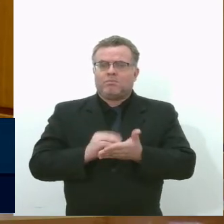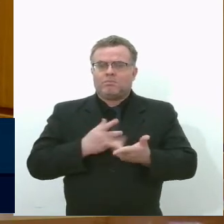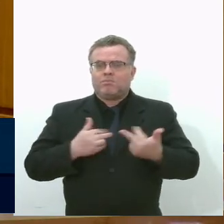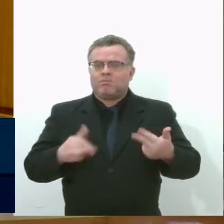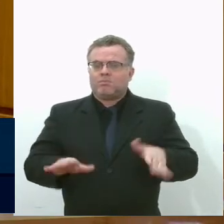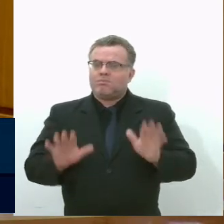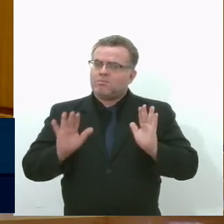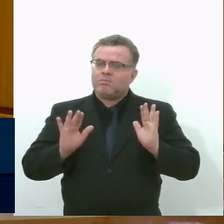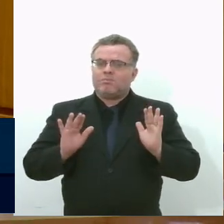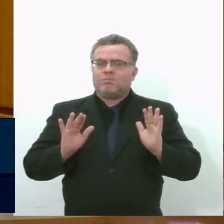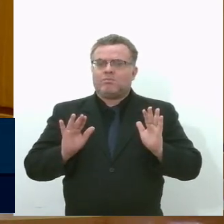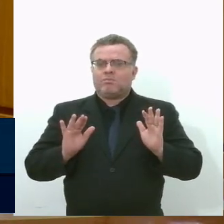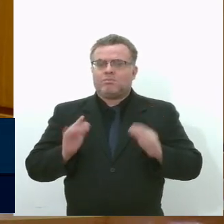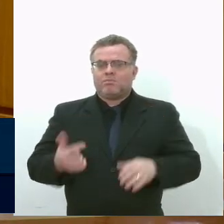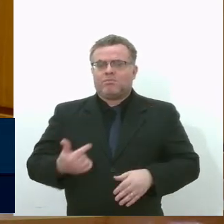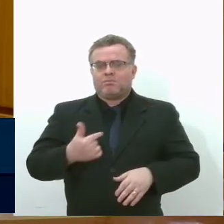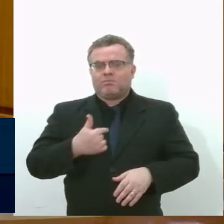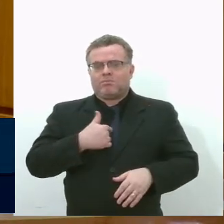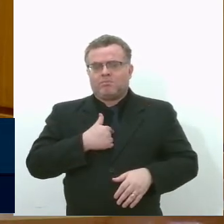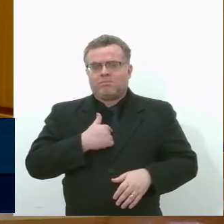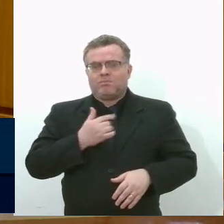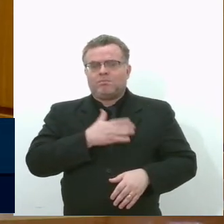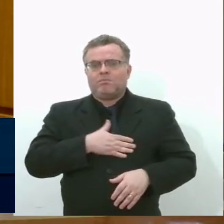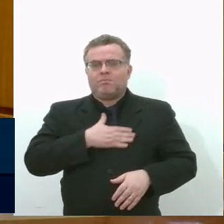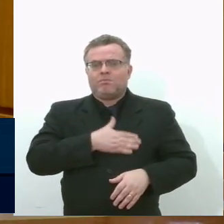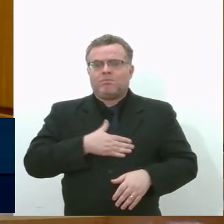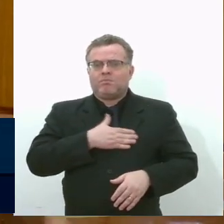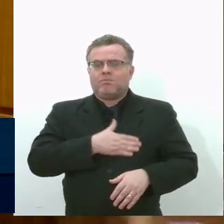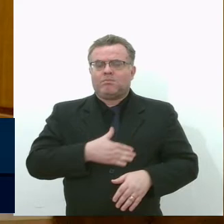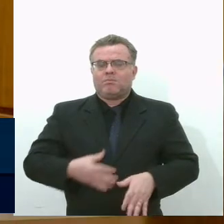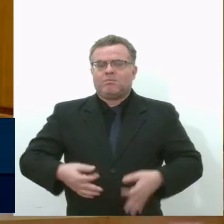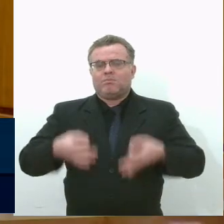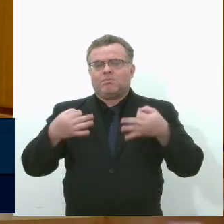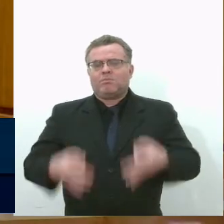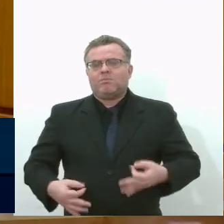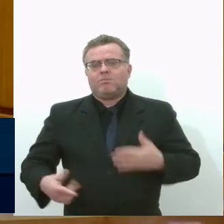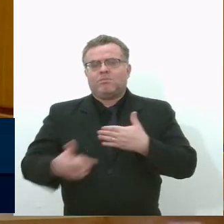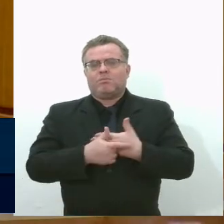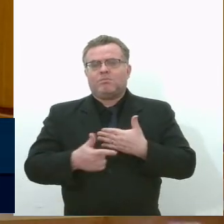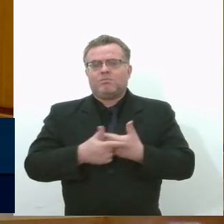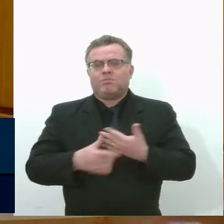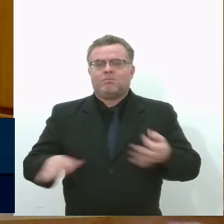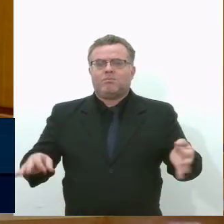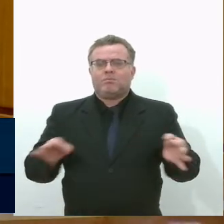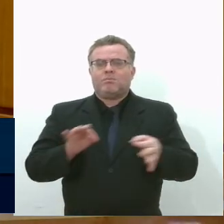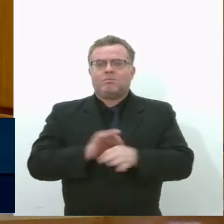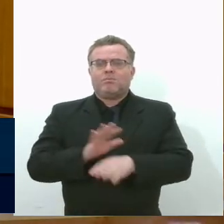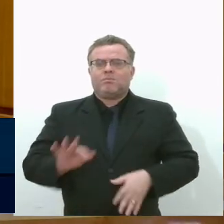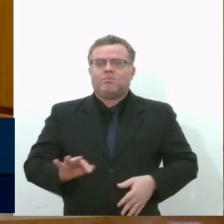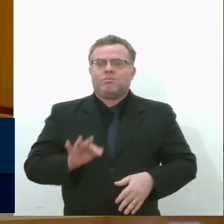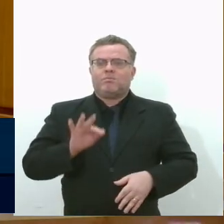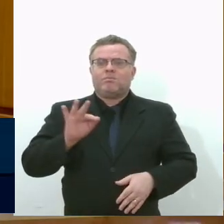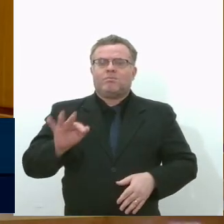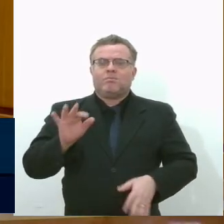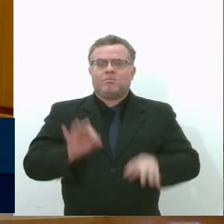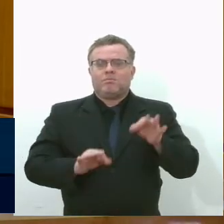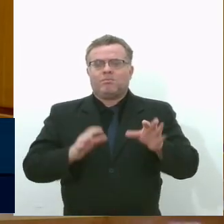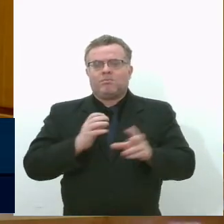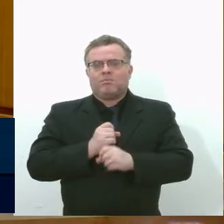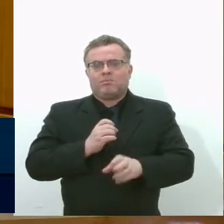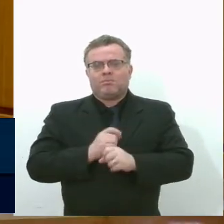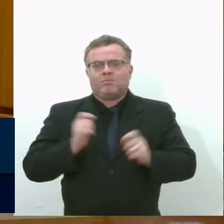eu gostaria de cumprir com o meu papel constitucional. E depois a gente vai dizer, o Tribunal de Contas é um órgão auxiliar